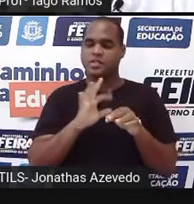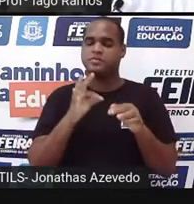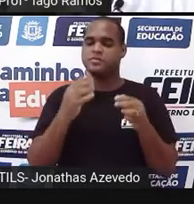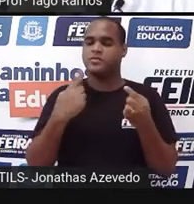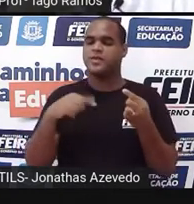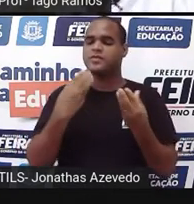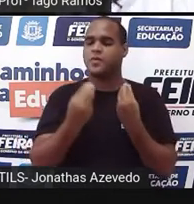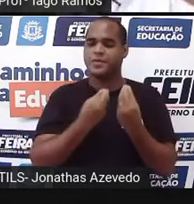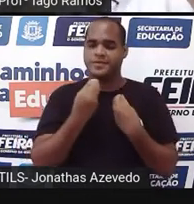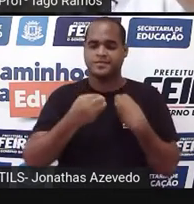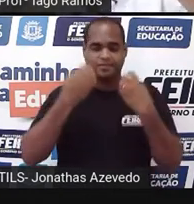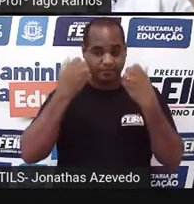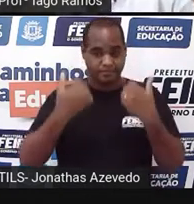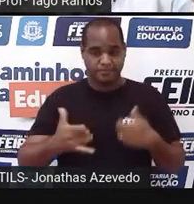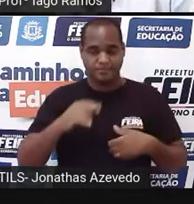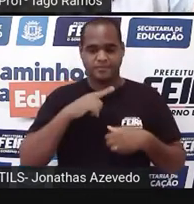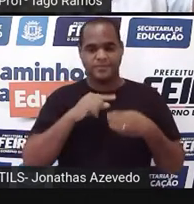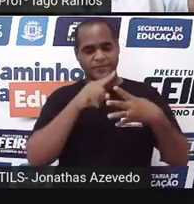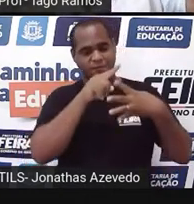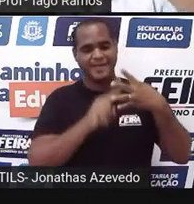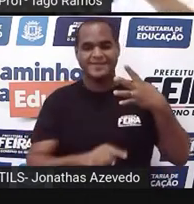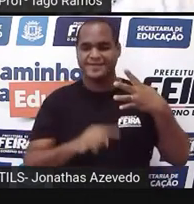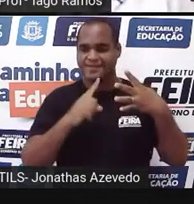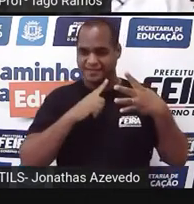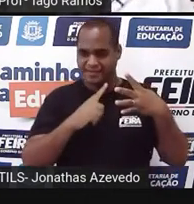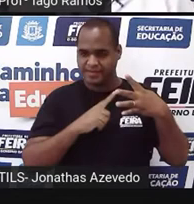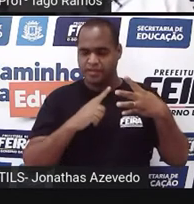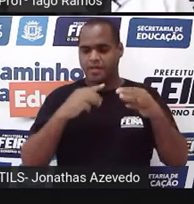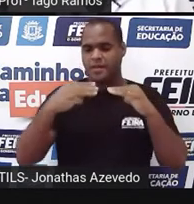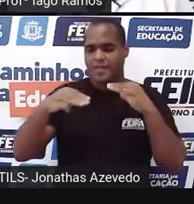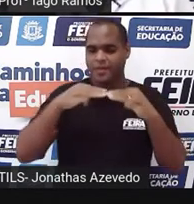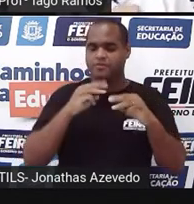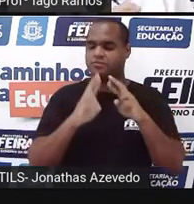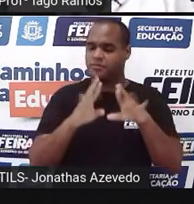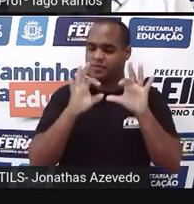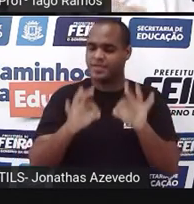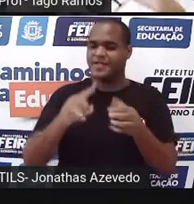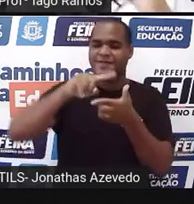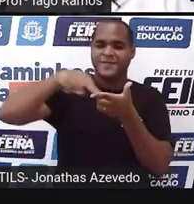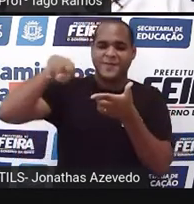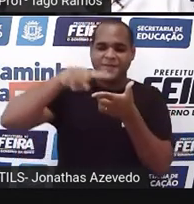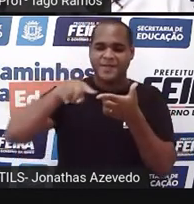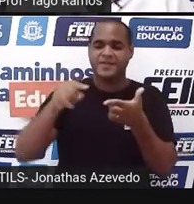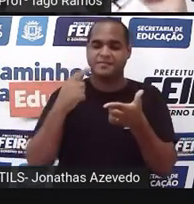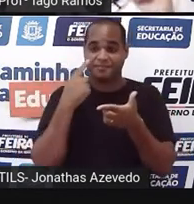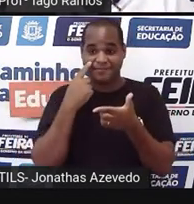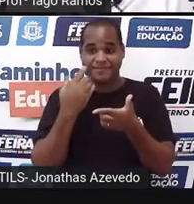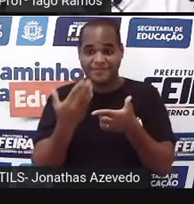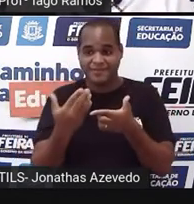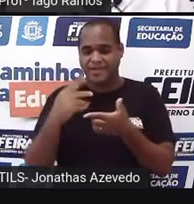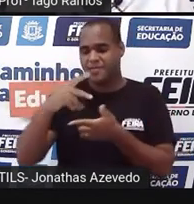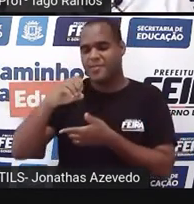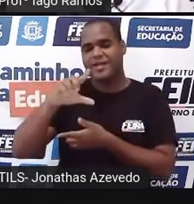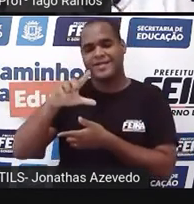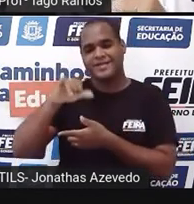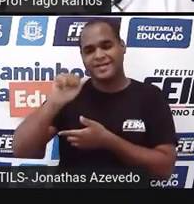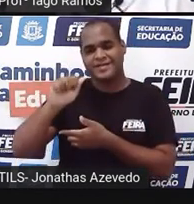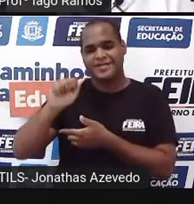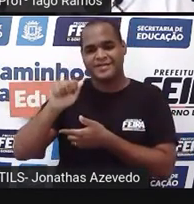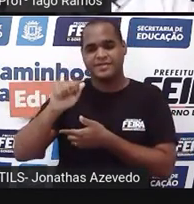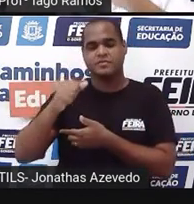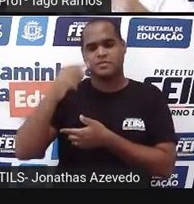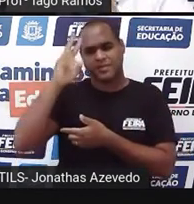fez isso seguindo aqueles Quatro Passos do método de resolução de problema de polícia lembra disso